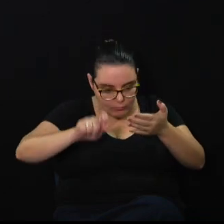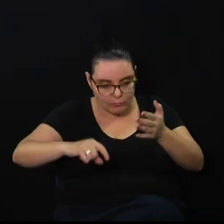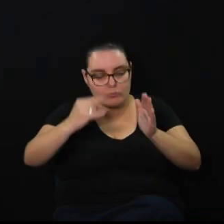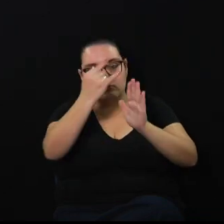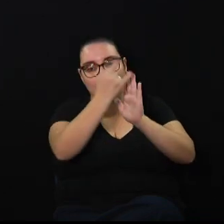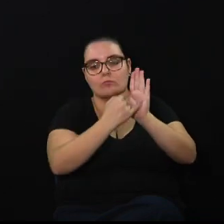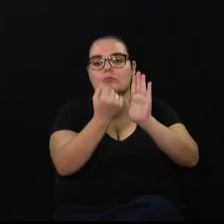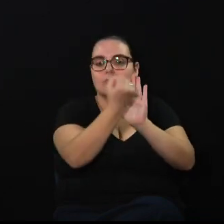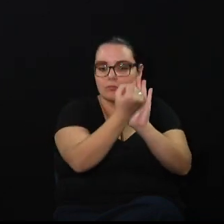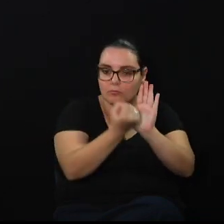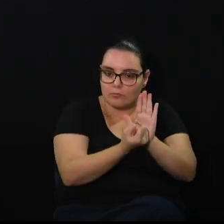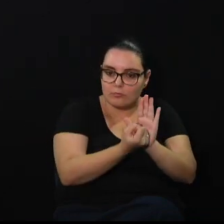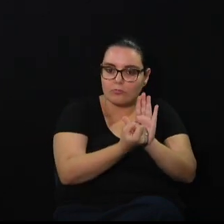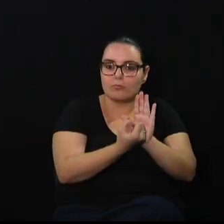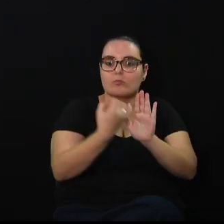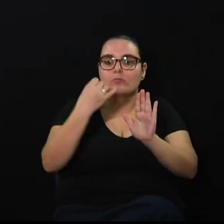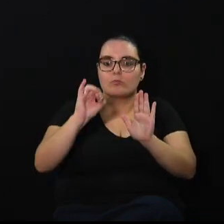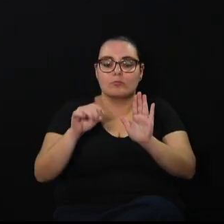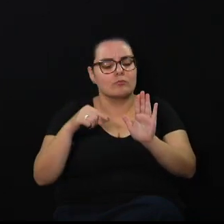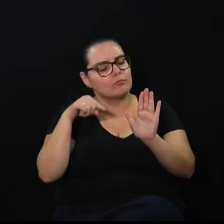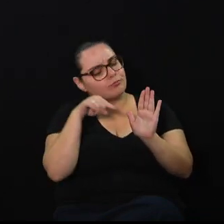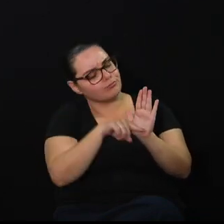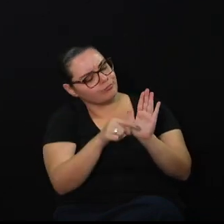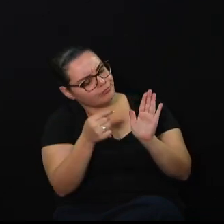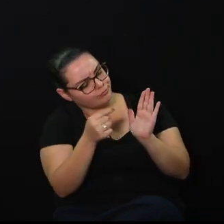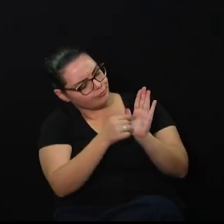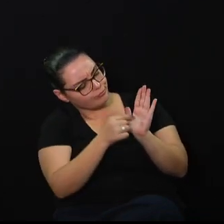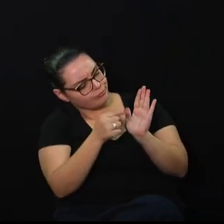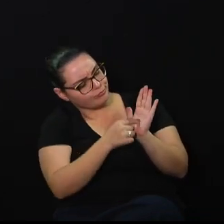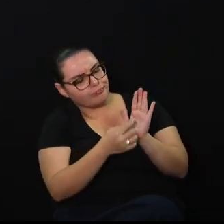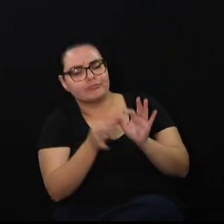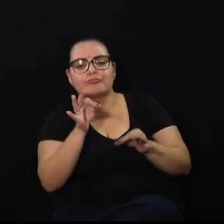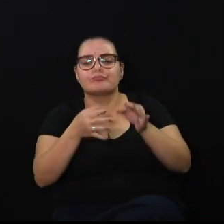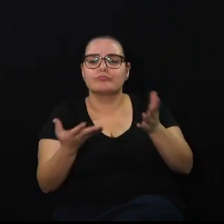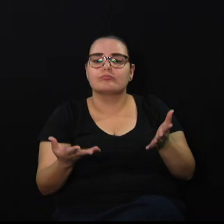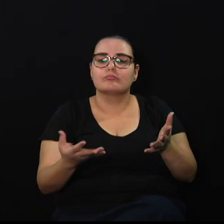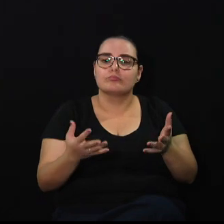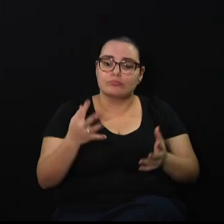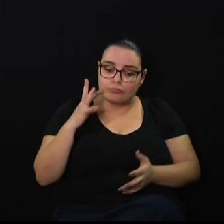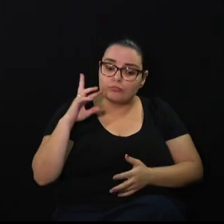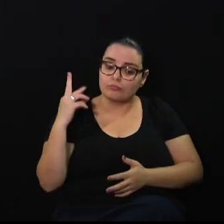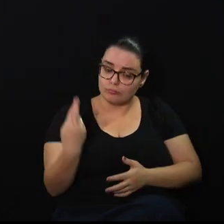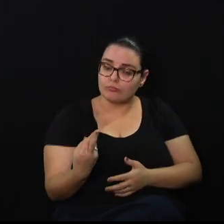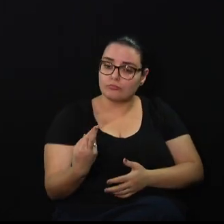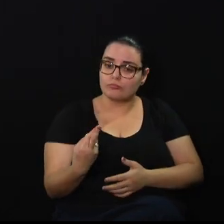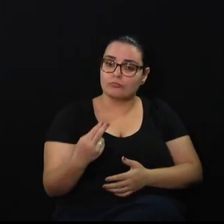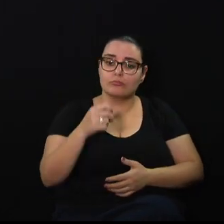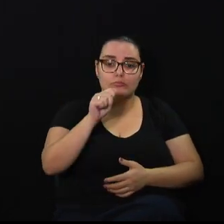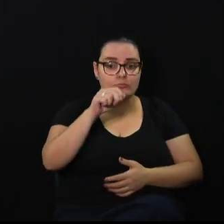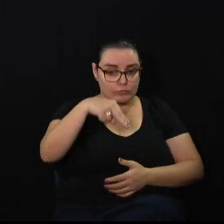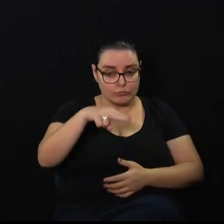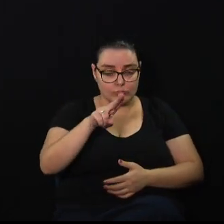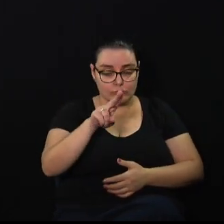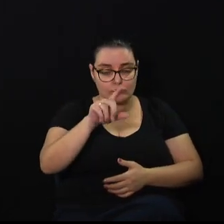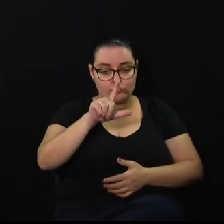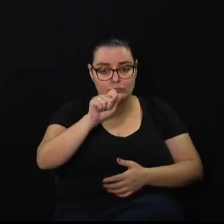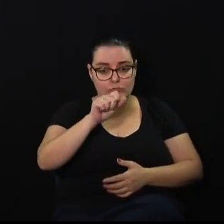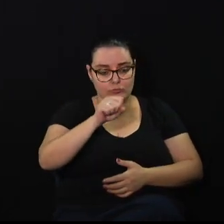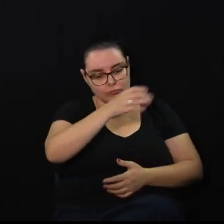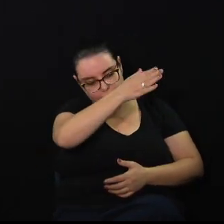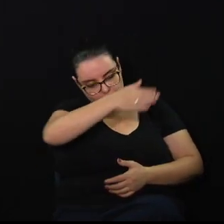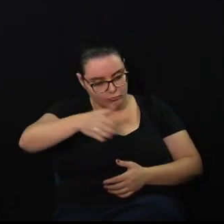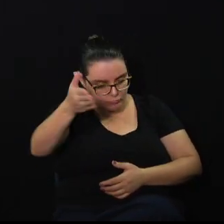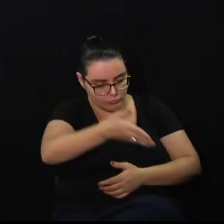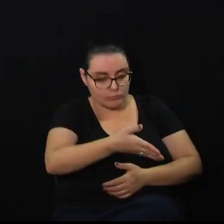você assinou se você questioná las na justiça elas são reconhecidas como nulas de pleno direito porque elas fazem com que você